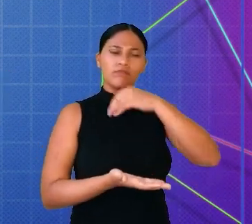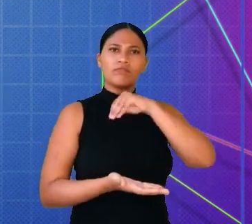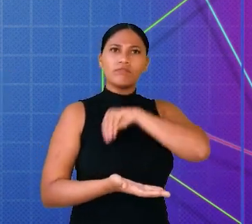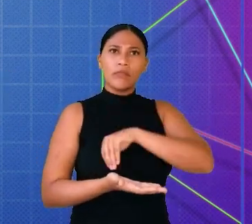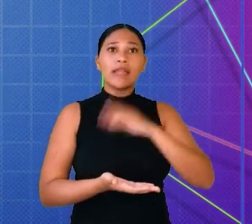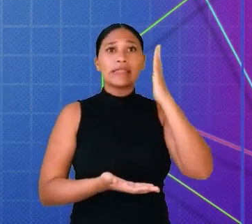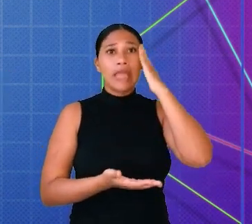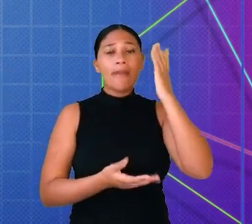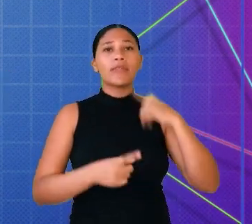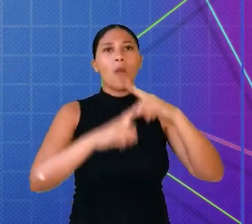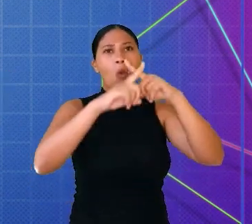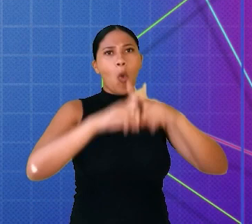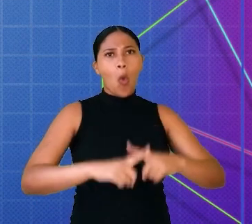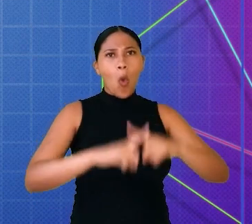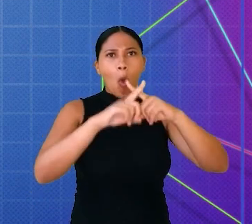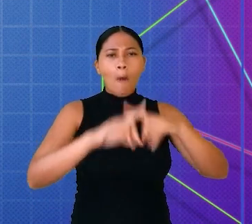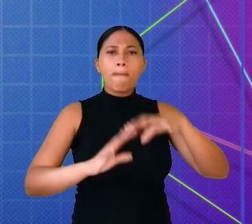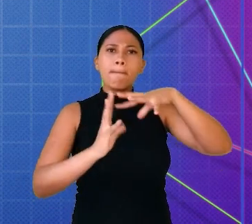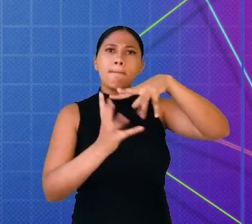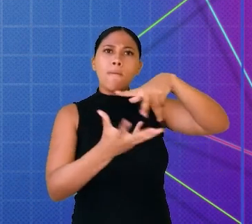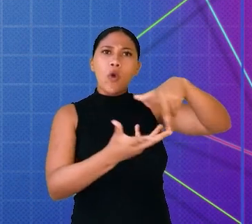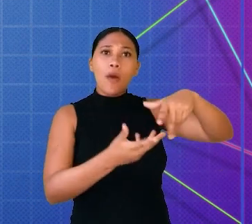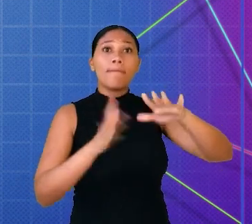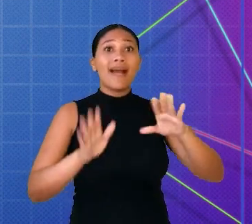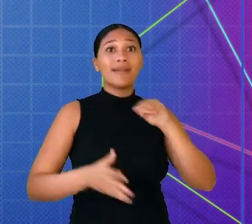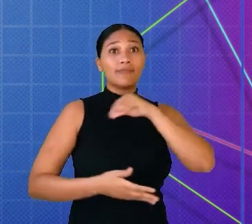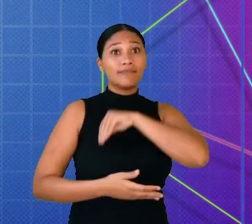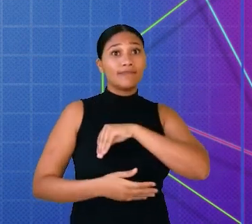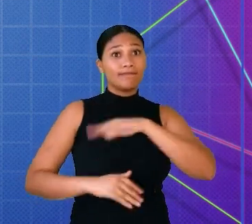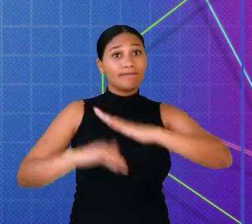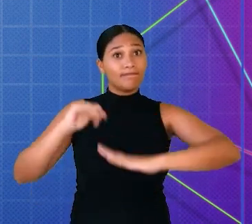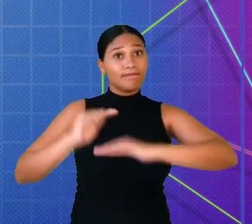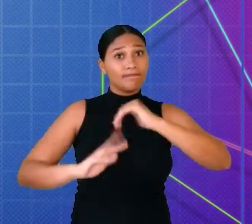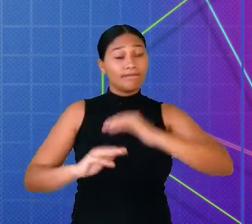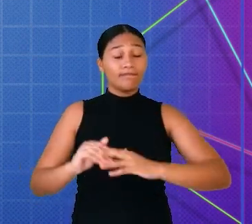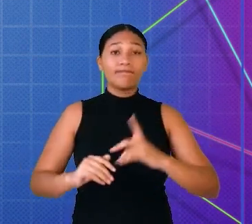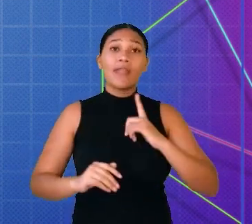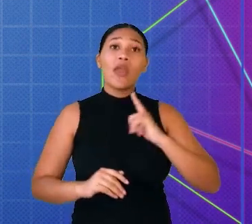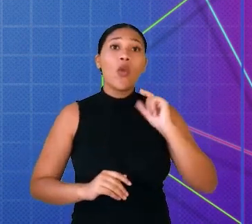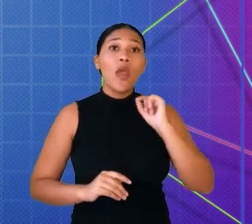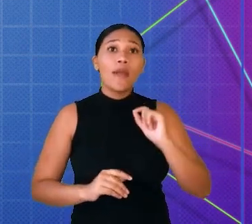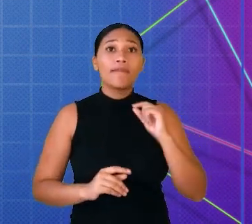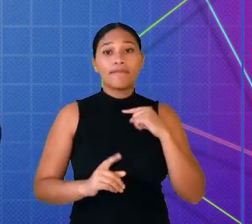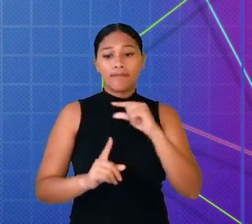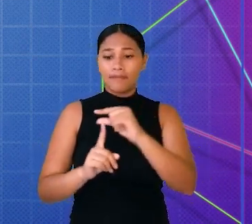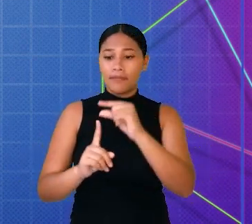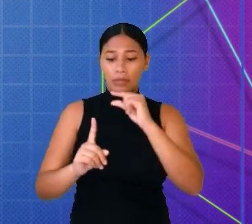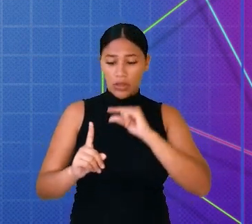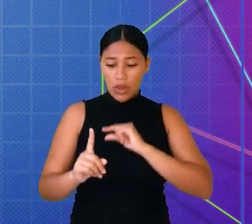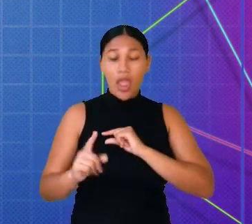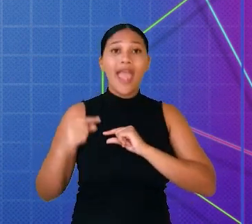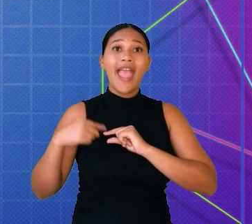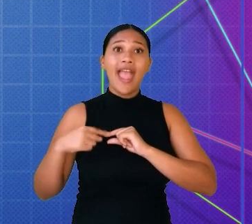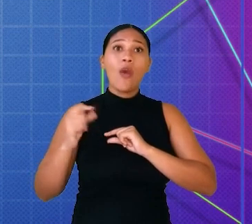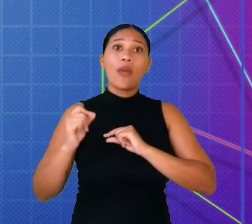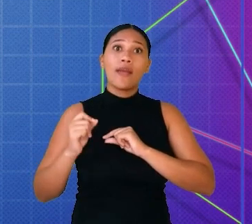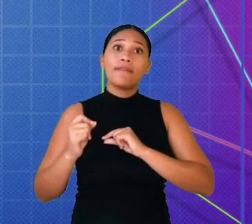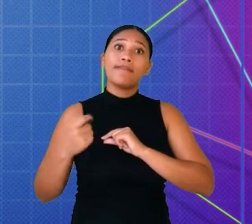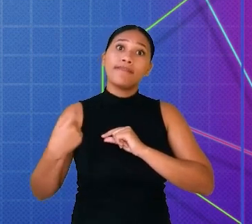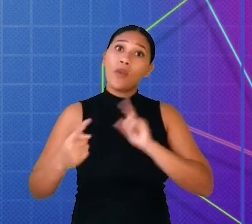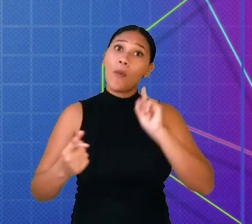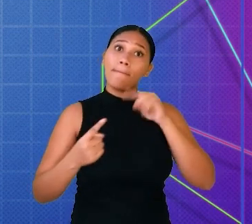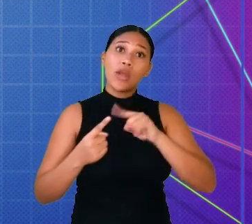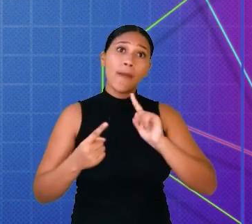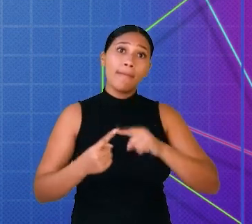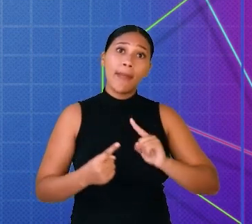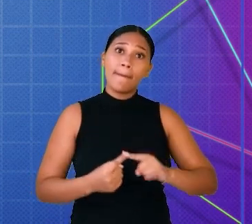que existam muitas competições pelo Brasil e mundo afora, a renda dos jogadores profissionais é formada normalmente por uma quantidade expressiva